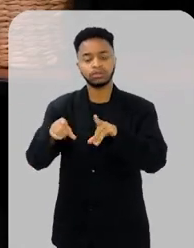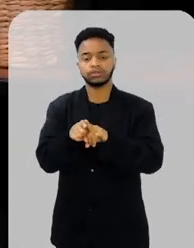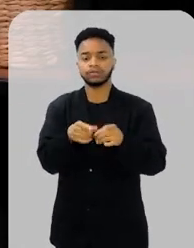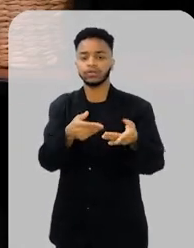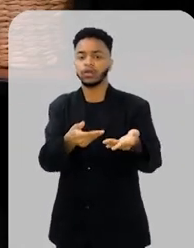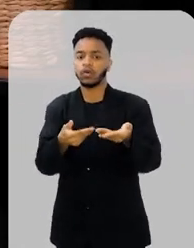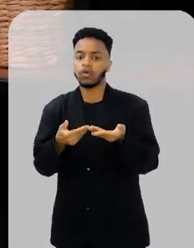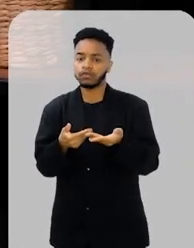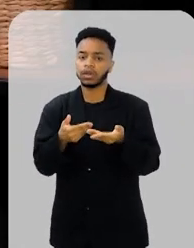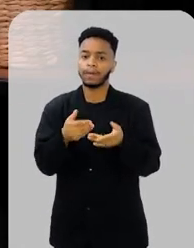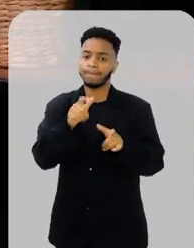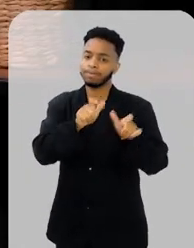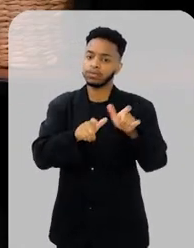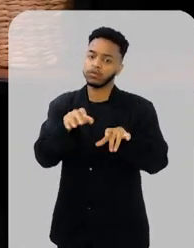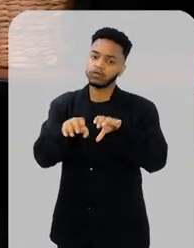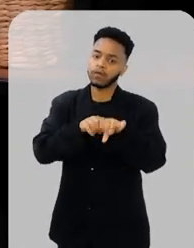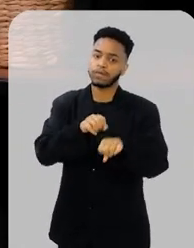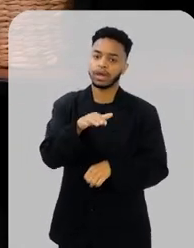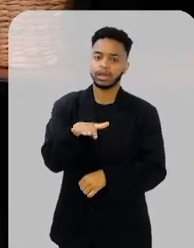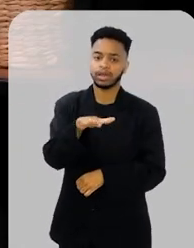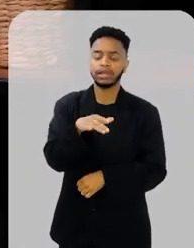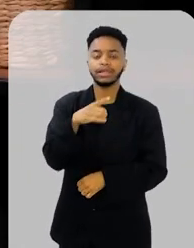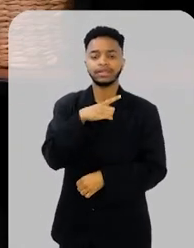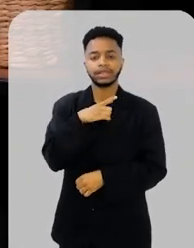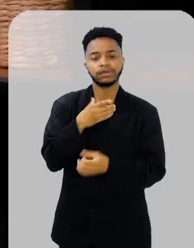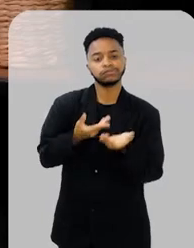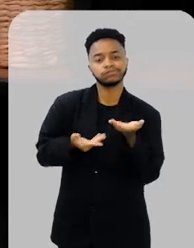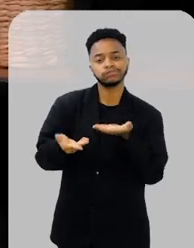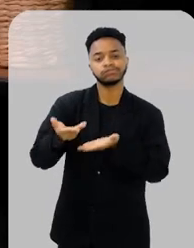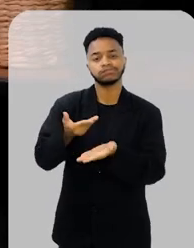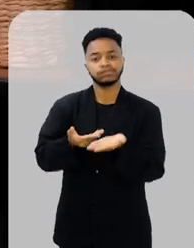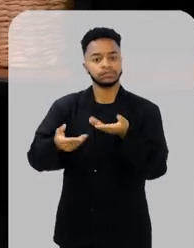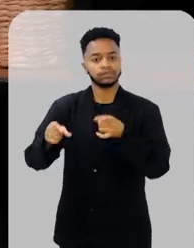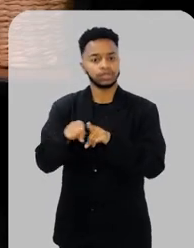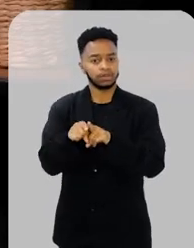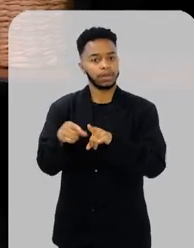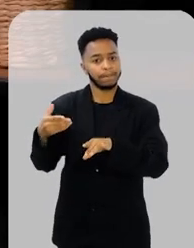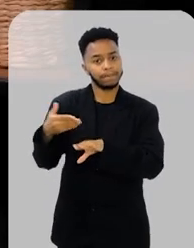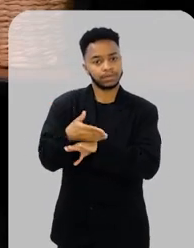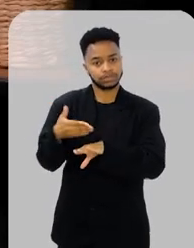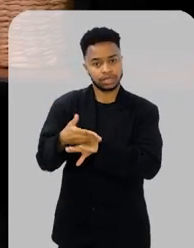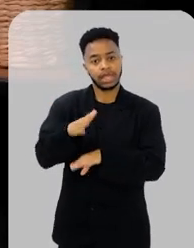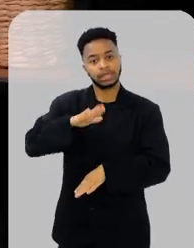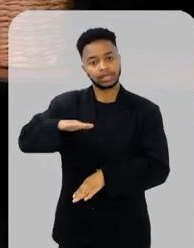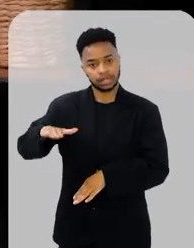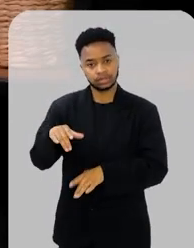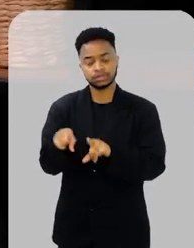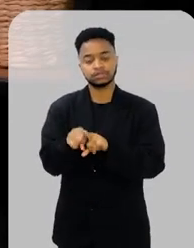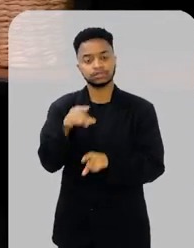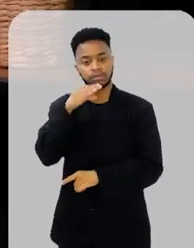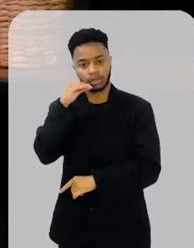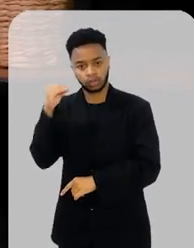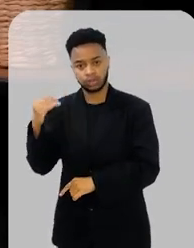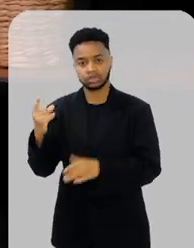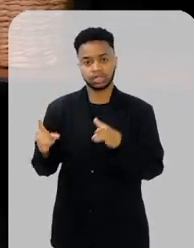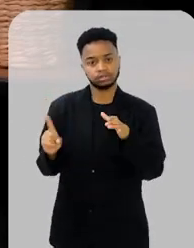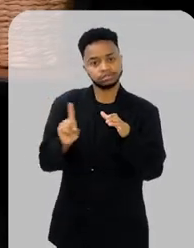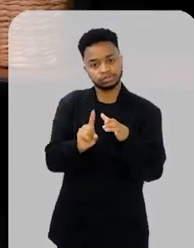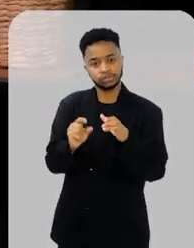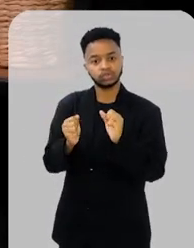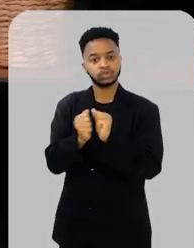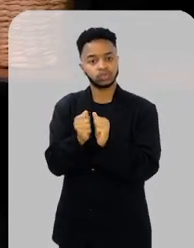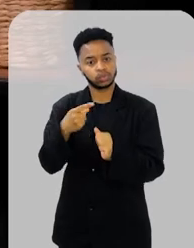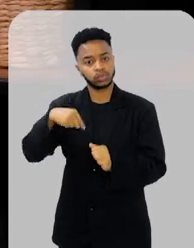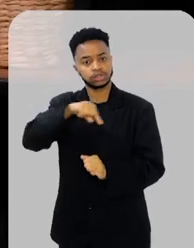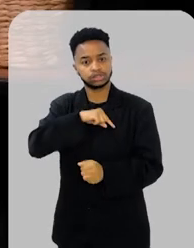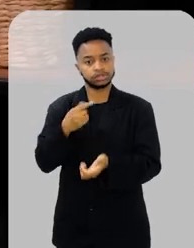coletiva. Convidamos especialistas e tivemos, inclusive, uma interlocução também, faziam parte do grupo Crianças e